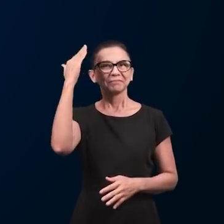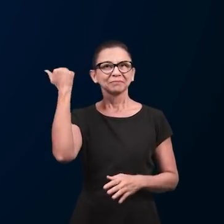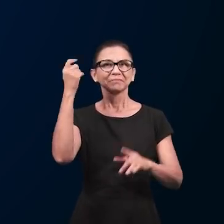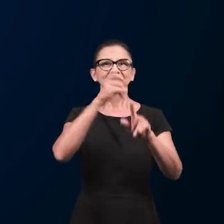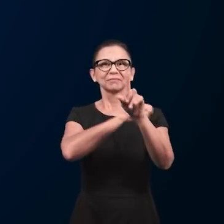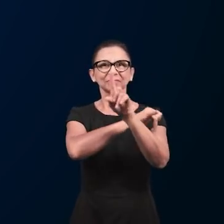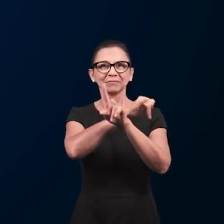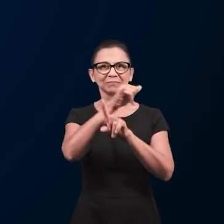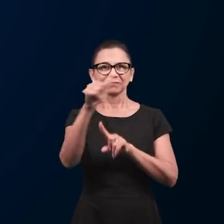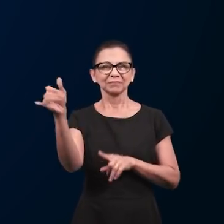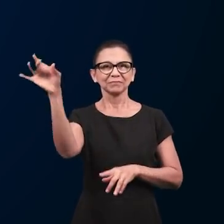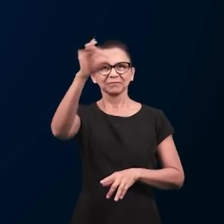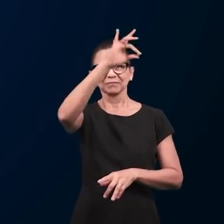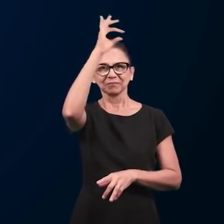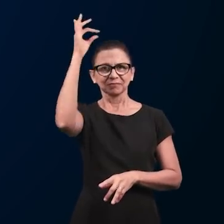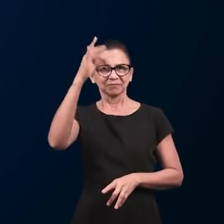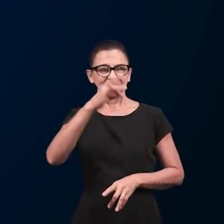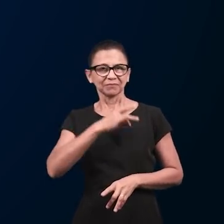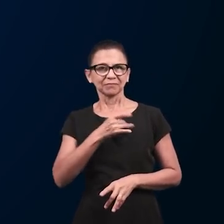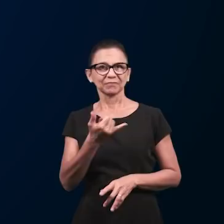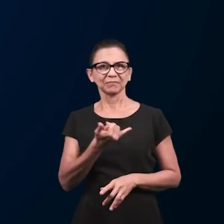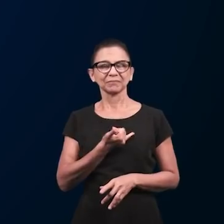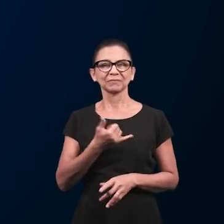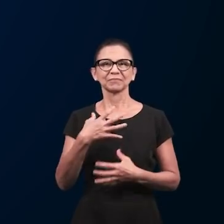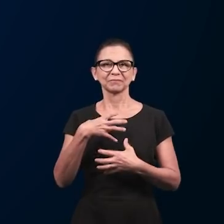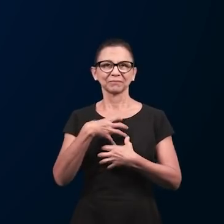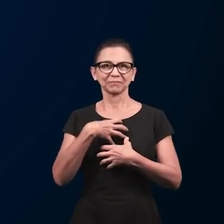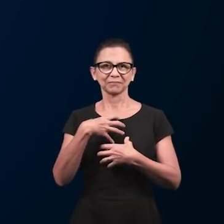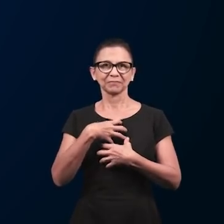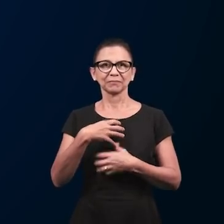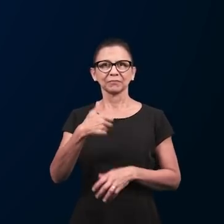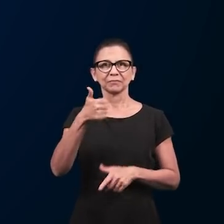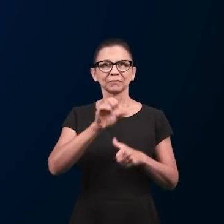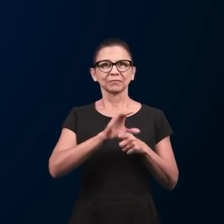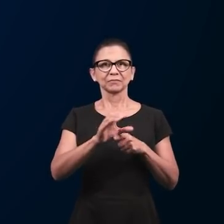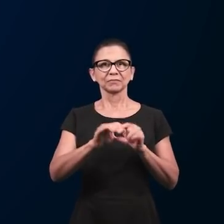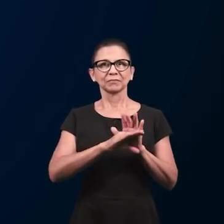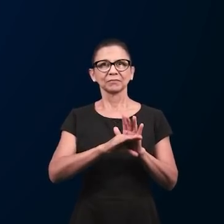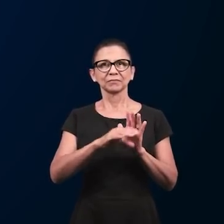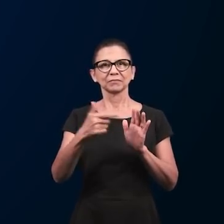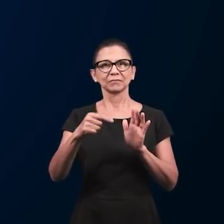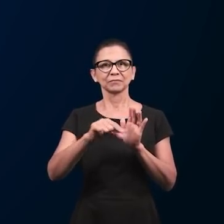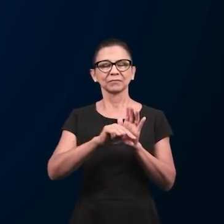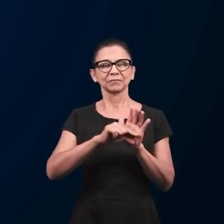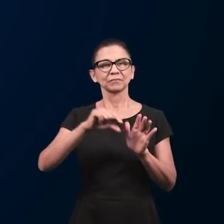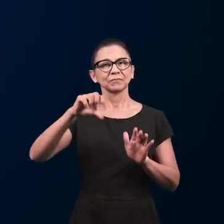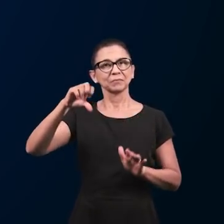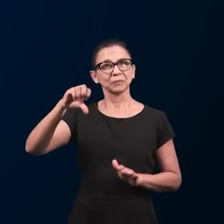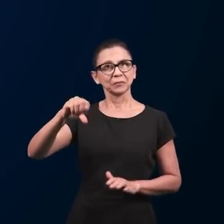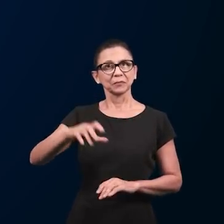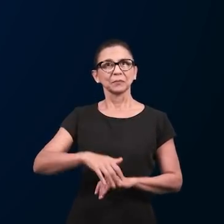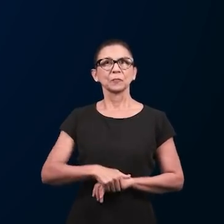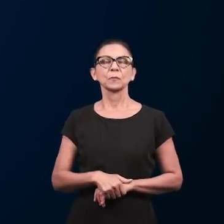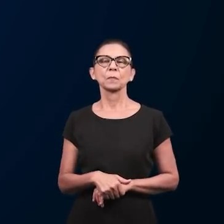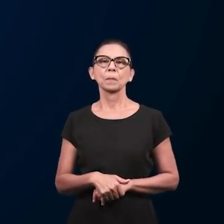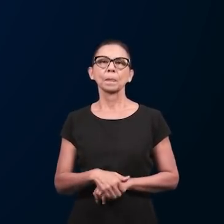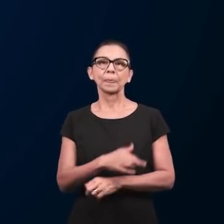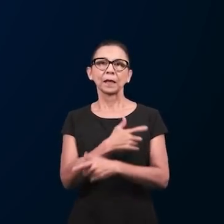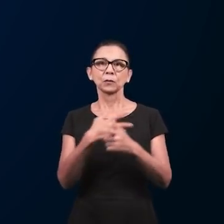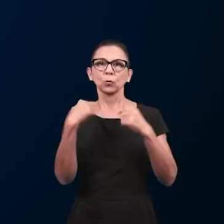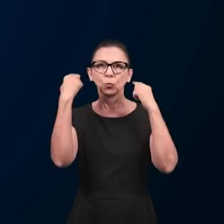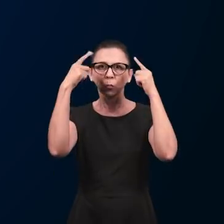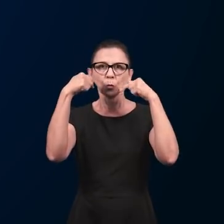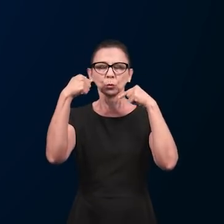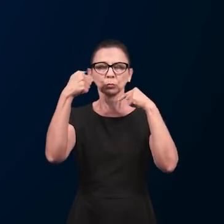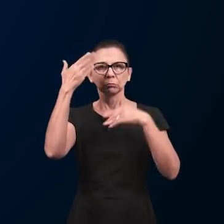em poder ouvir a voz do Espírito Santo. Em 1 Coríntios 2:9 fala: as coisas